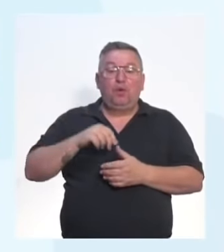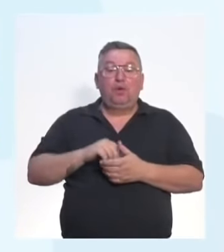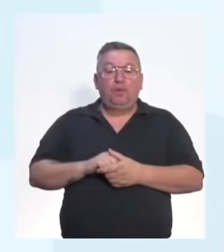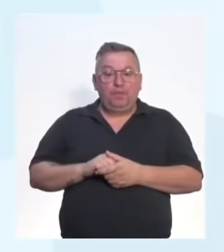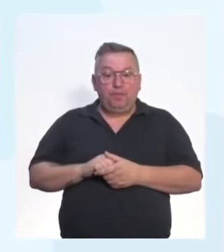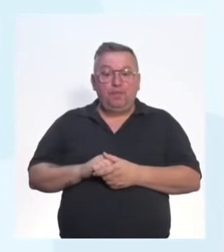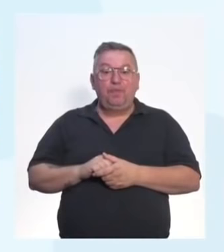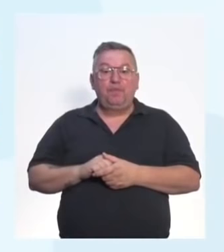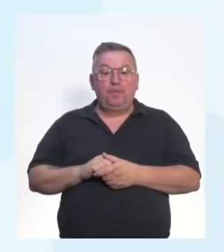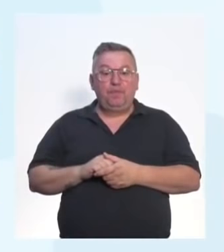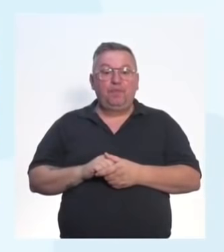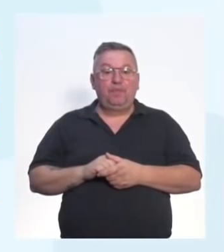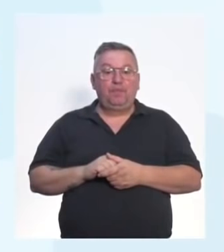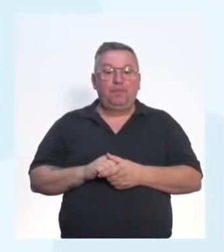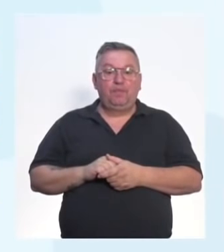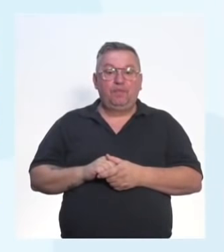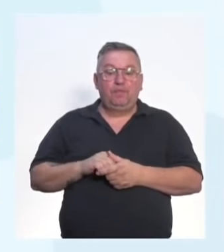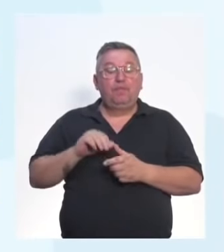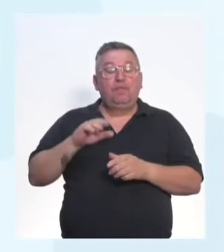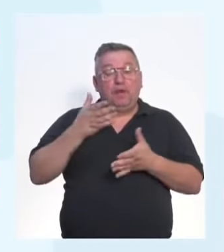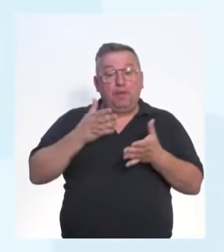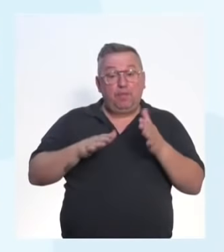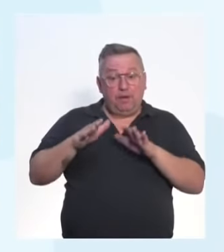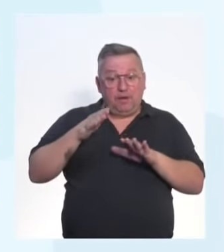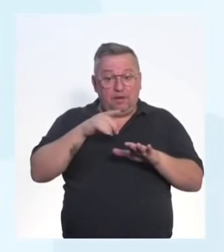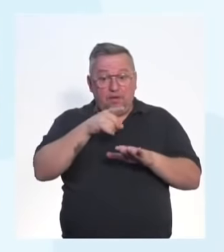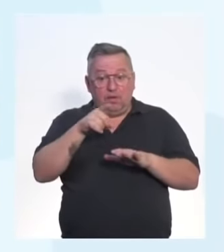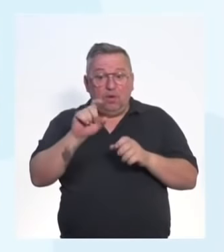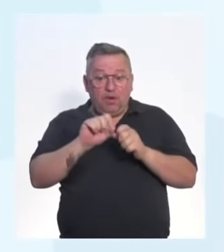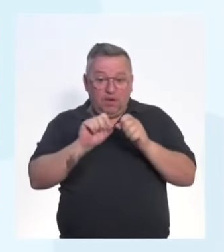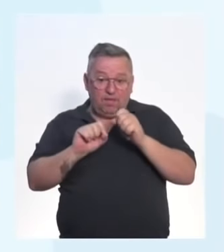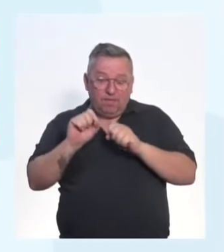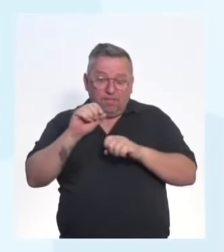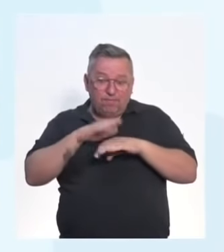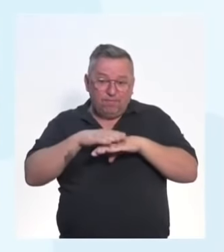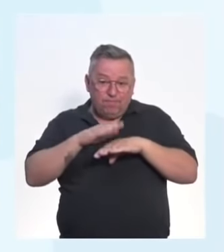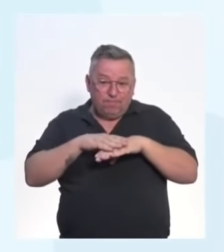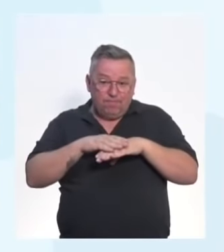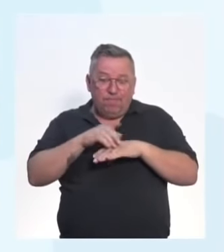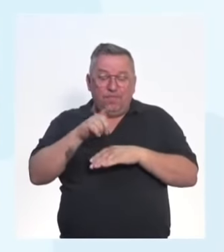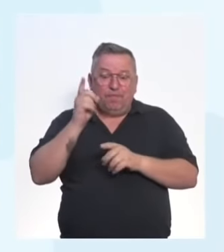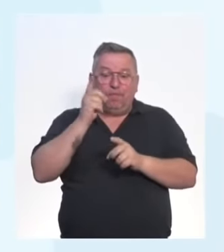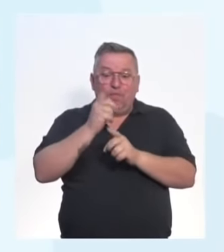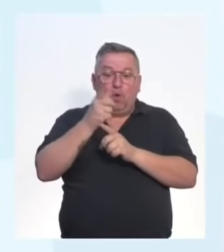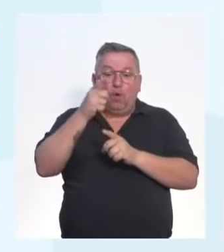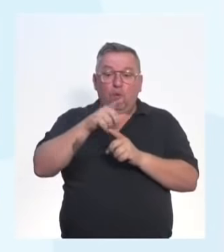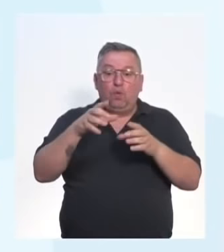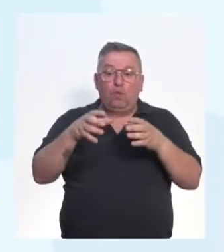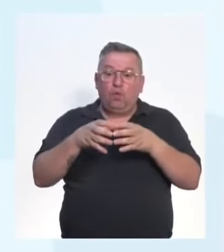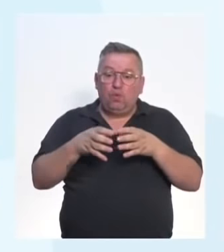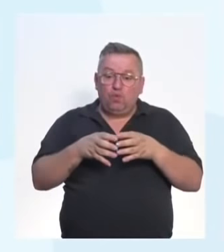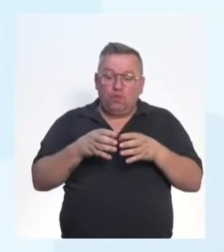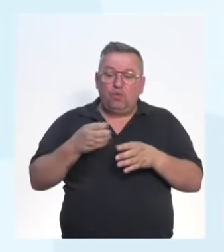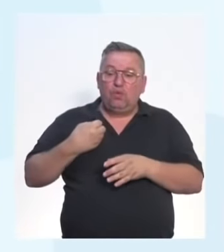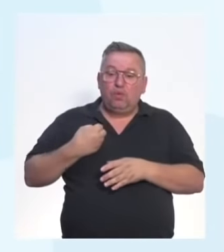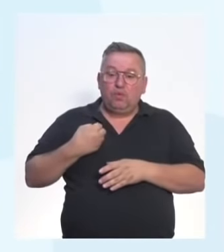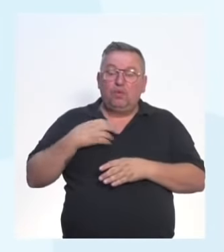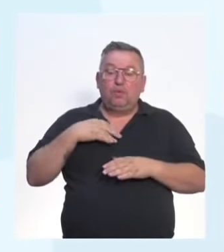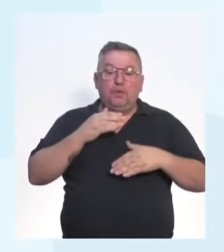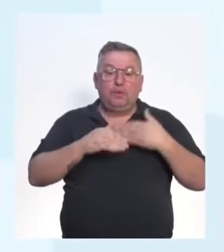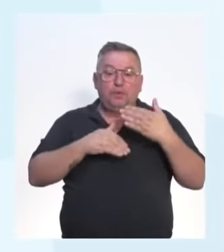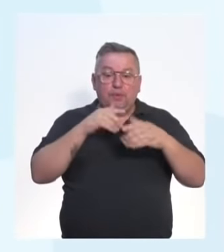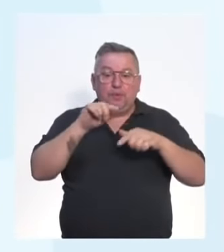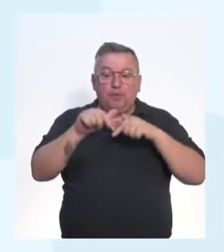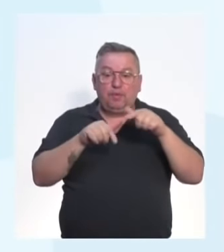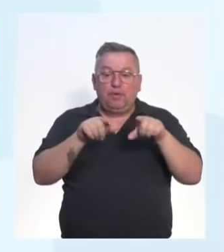especificamente aí do conjunto dos naturais. Tá? Dependendo do cálculo que você faz, você vai encontrar outros conjuntos numéricos que a gente desenvolve e